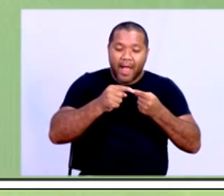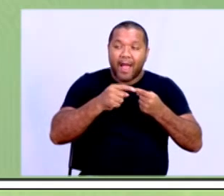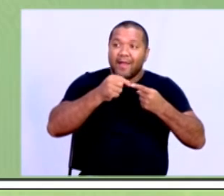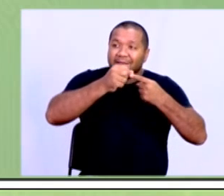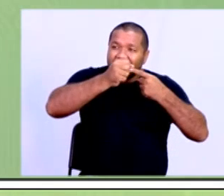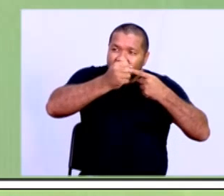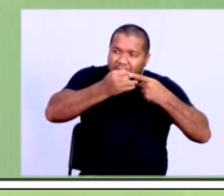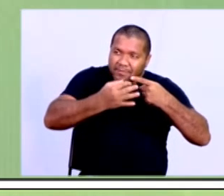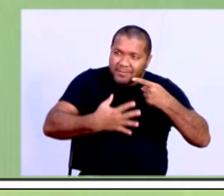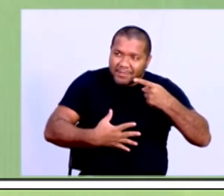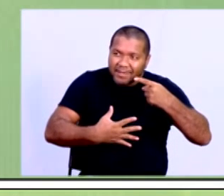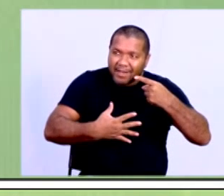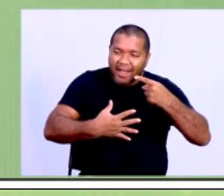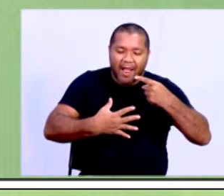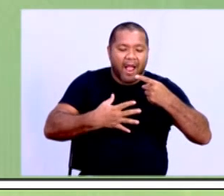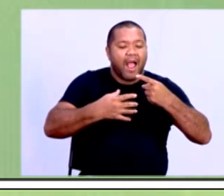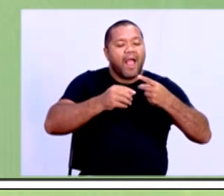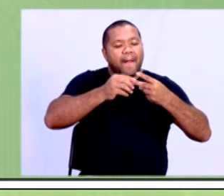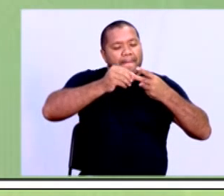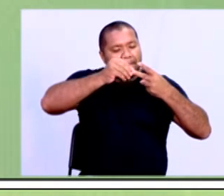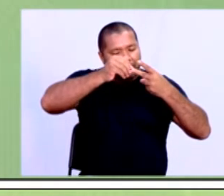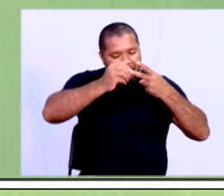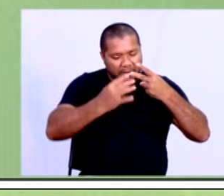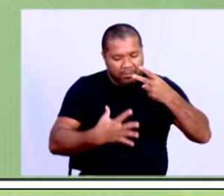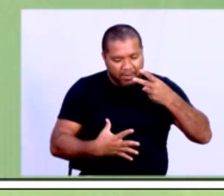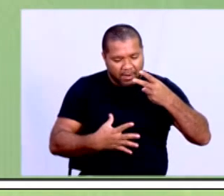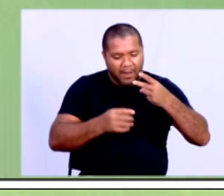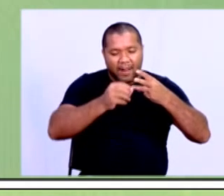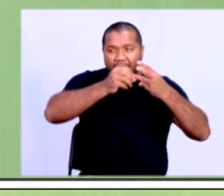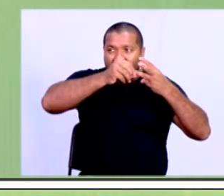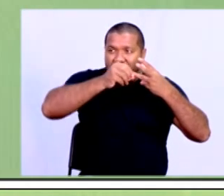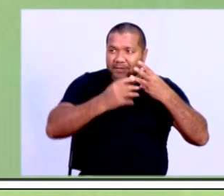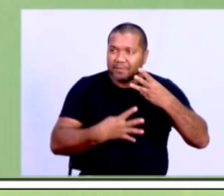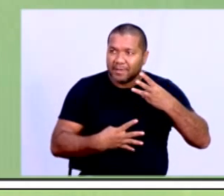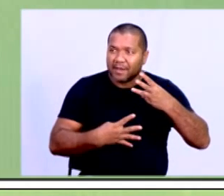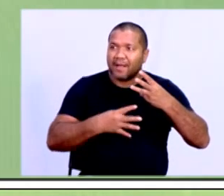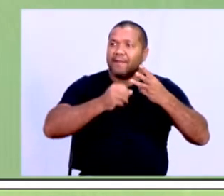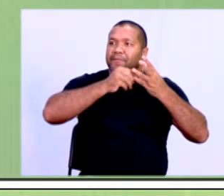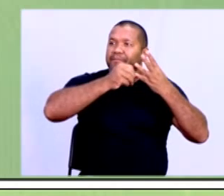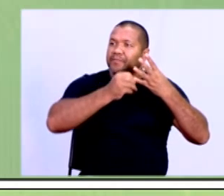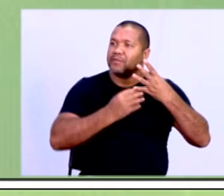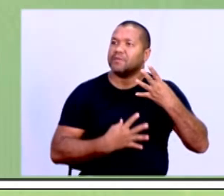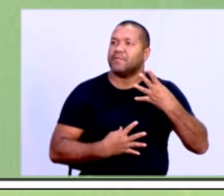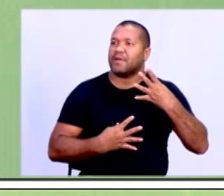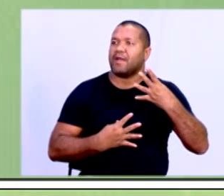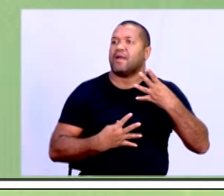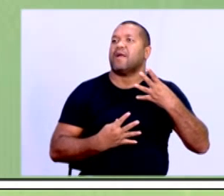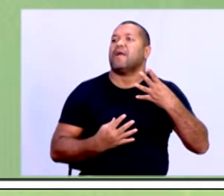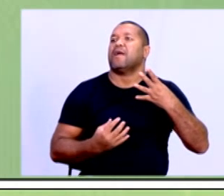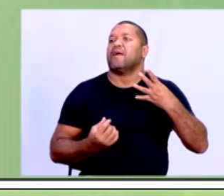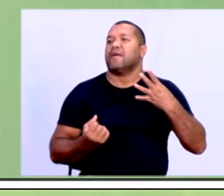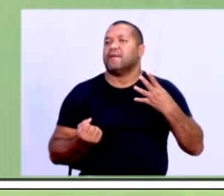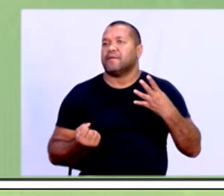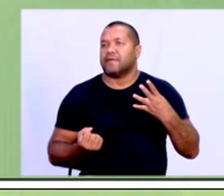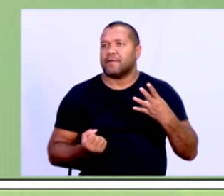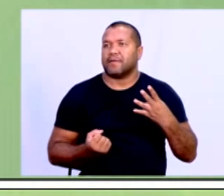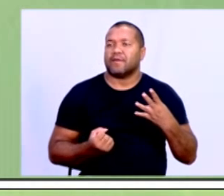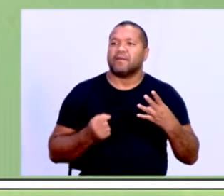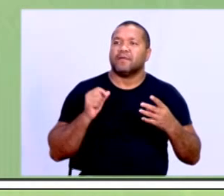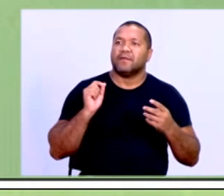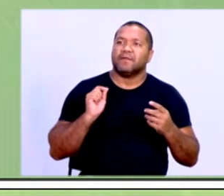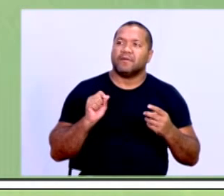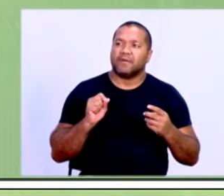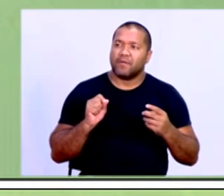feature. Dentro de uma iteração de construção, a equipe detalha os requisitos de cada funcionalidade, ou